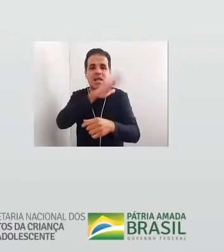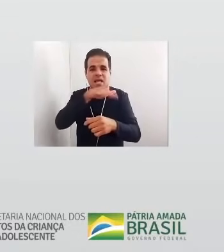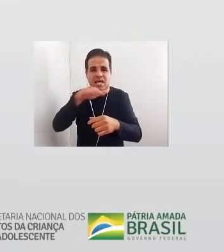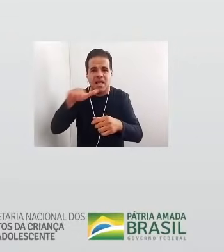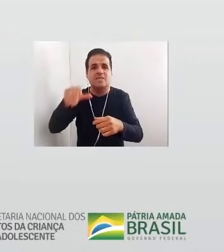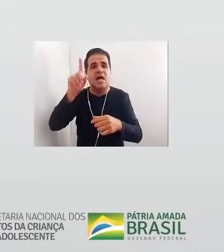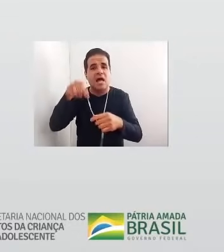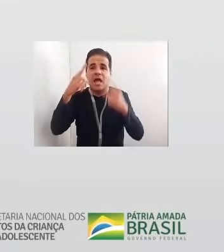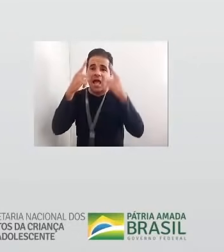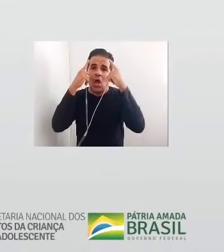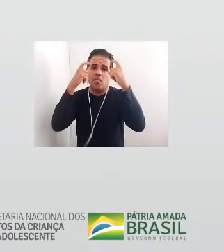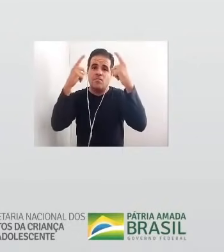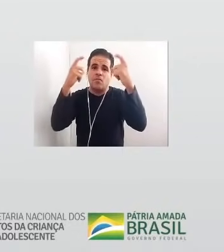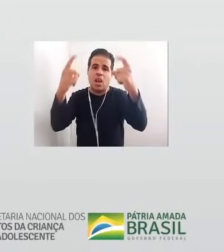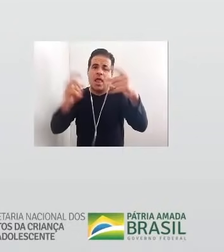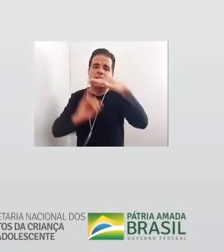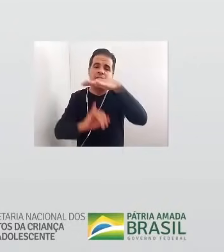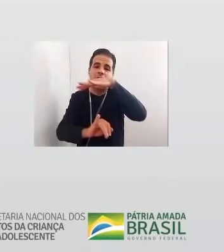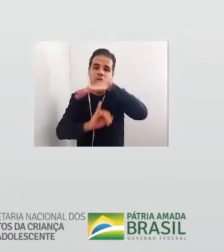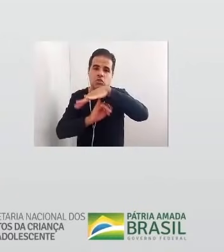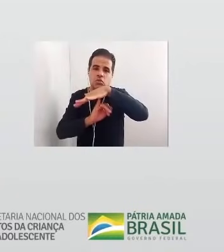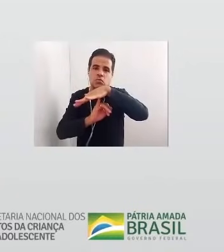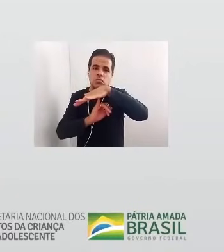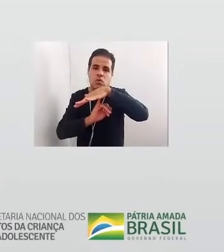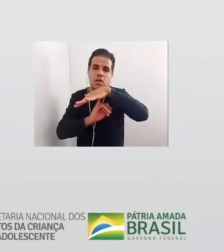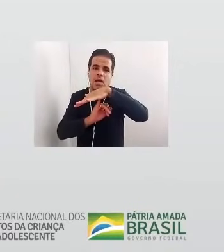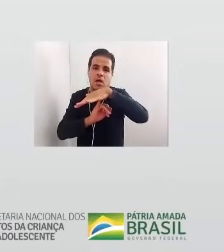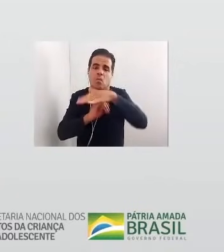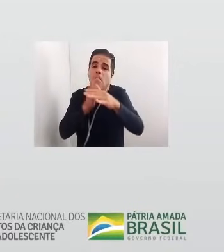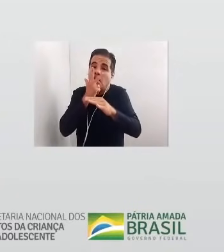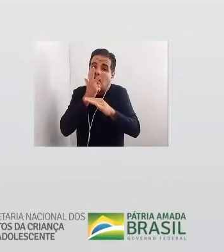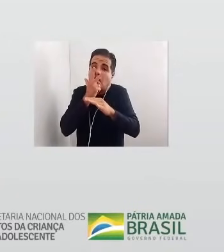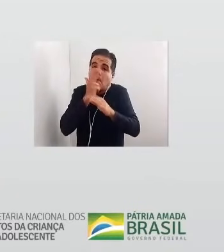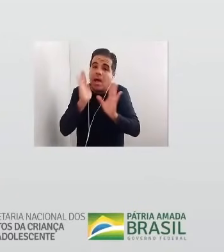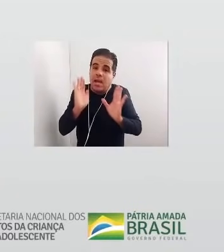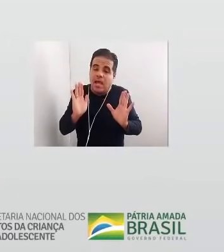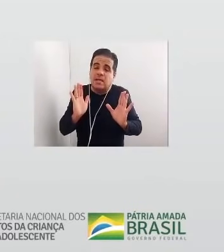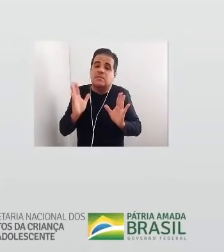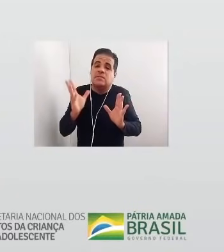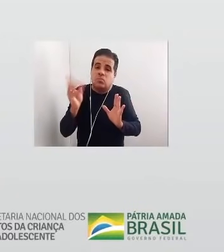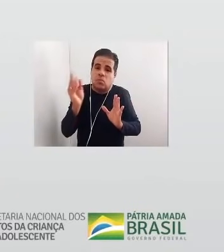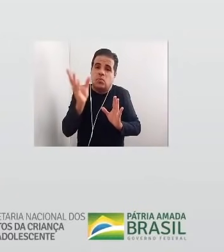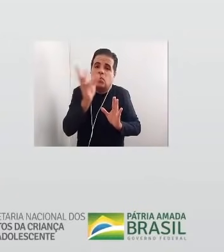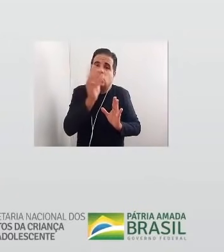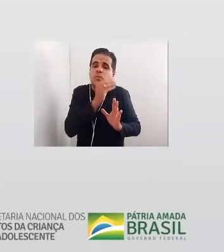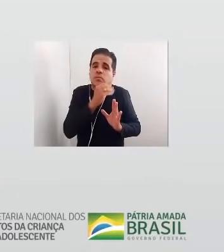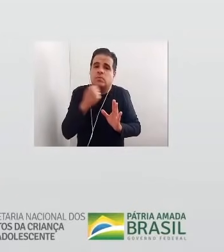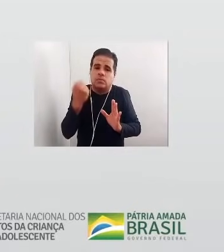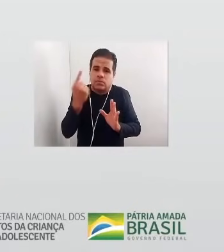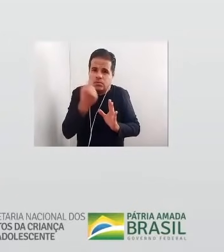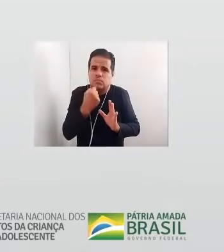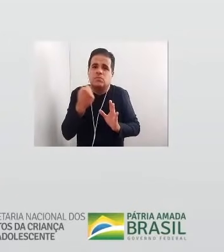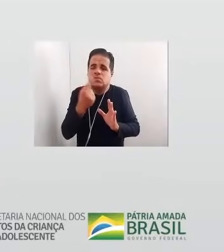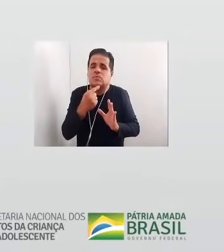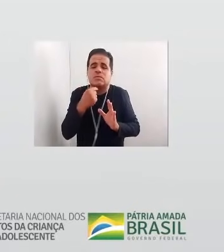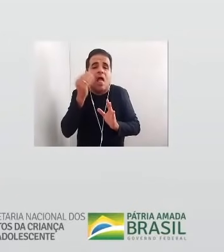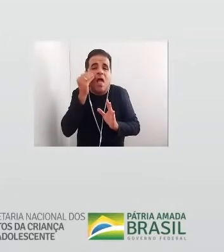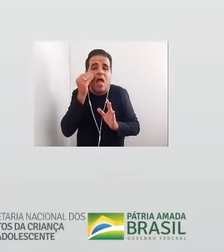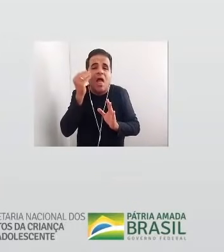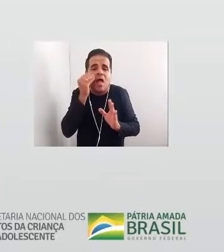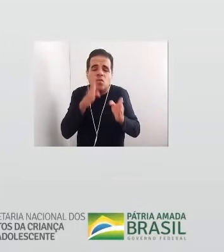violência institucional. E me parece que muitos partidários de esquerda tentam um